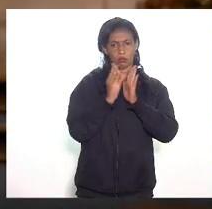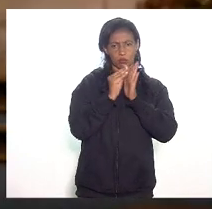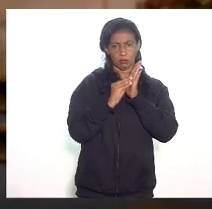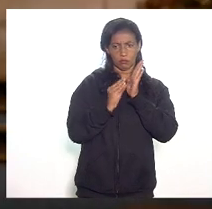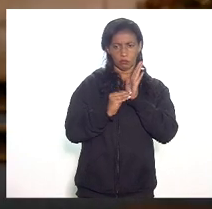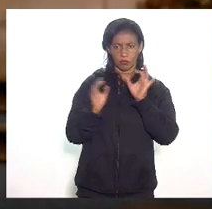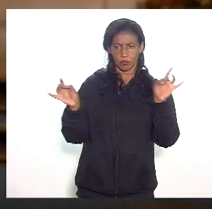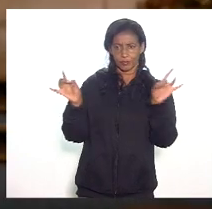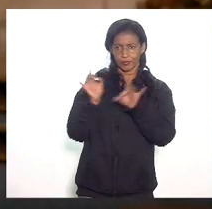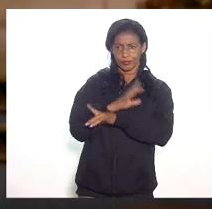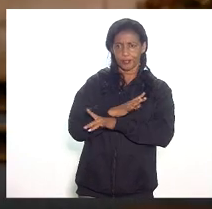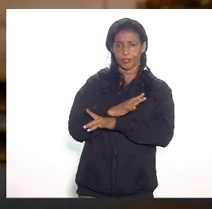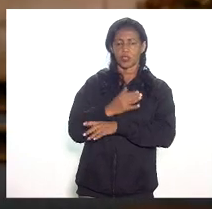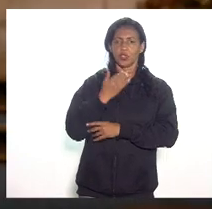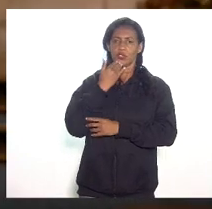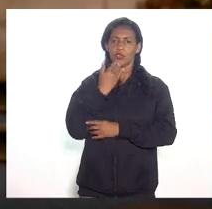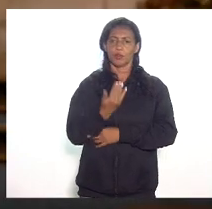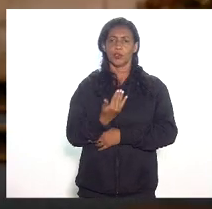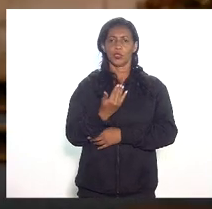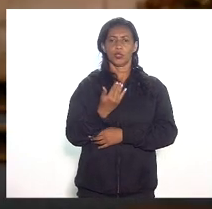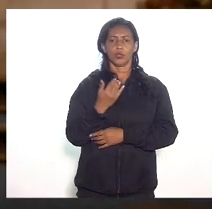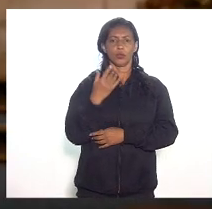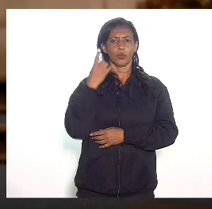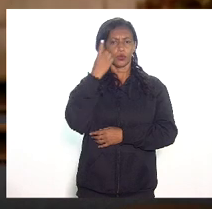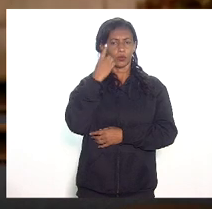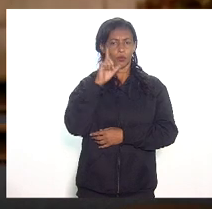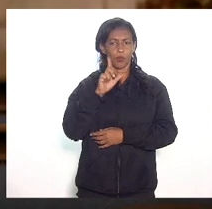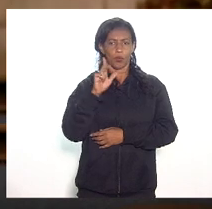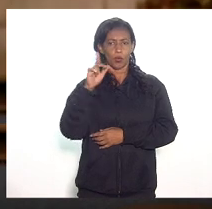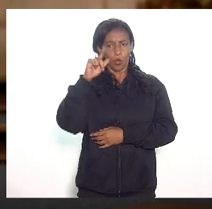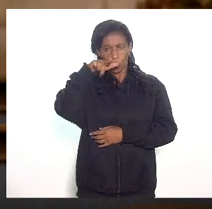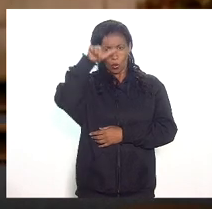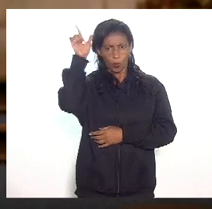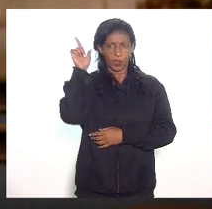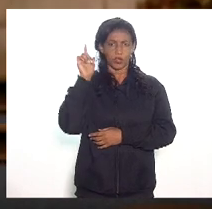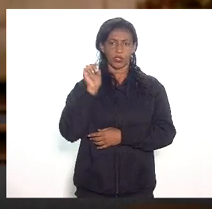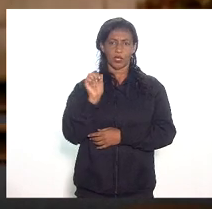já haviam pedido o deputado Luiz para discutir, o deputado Alexandre.